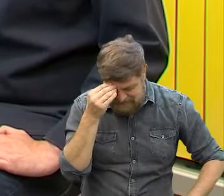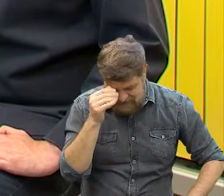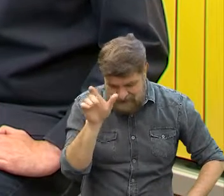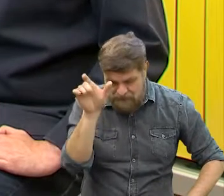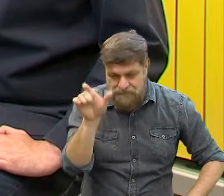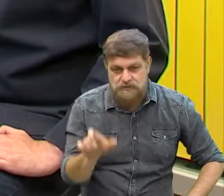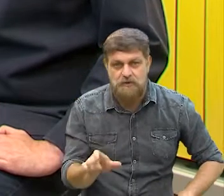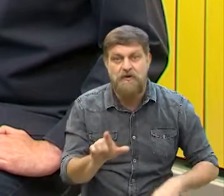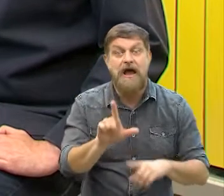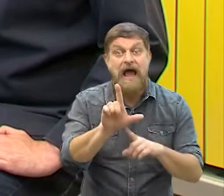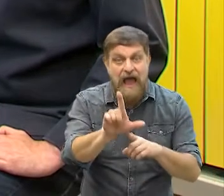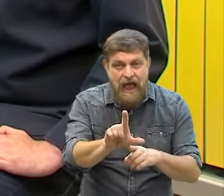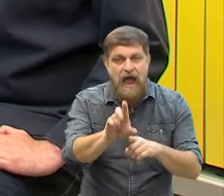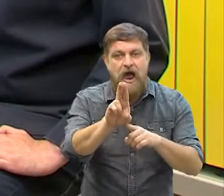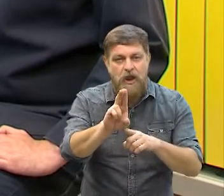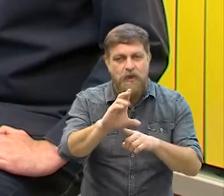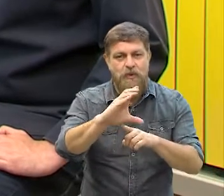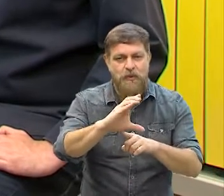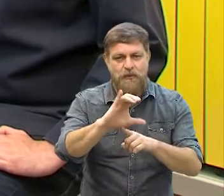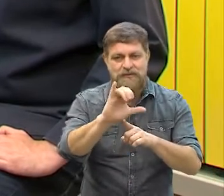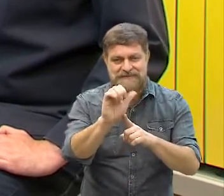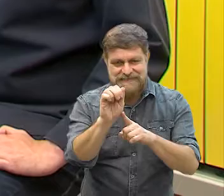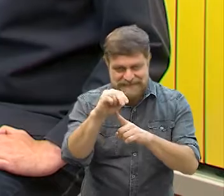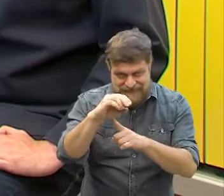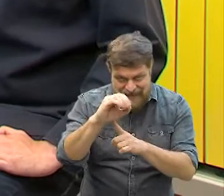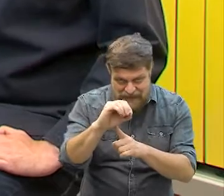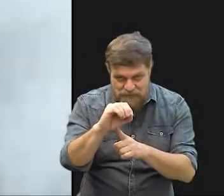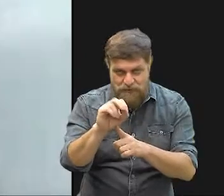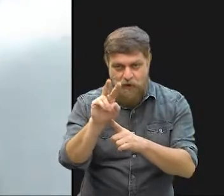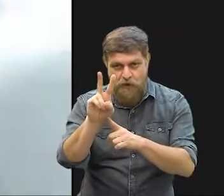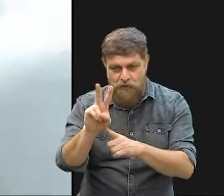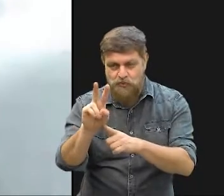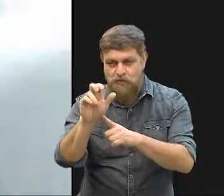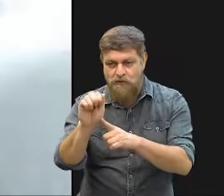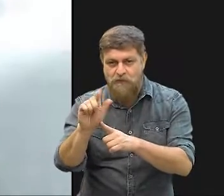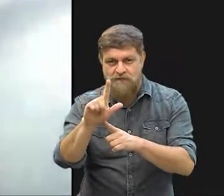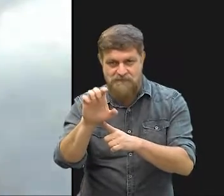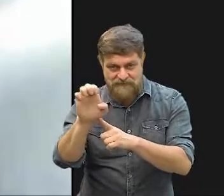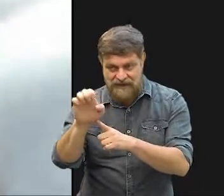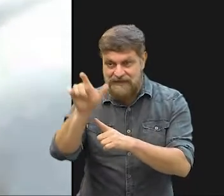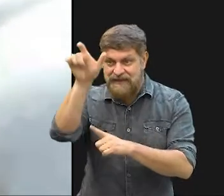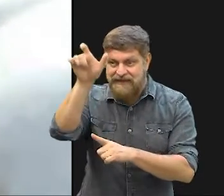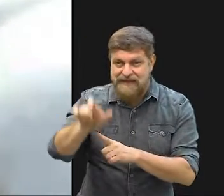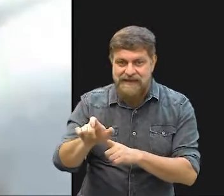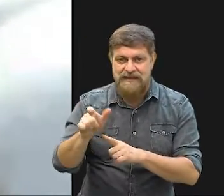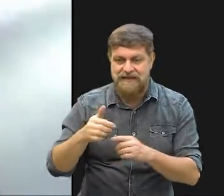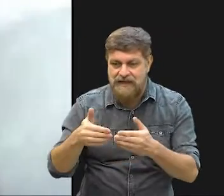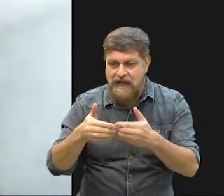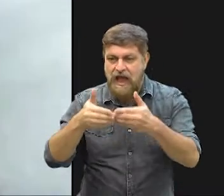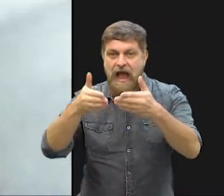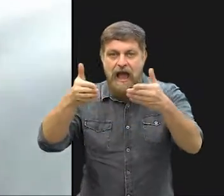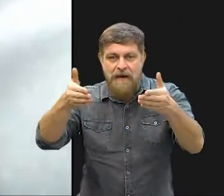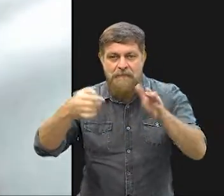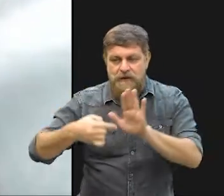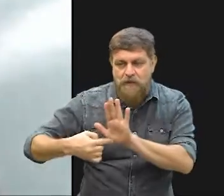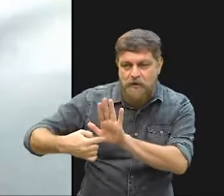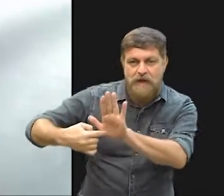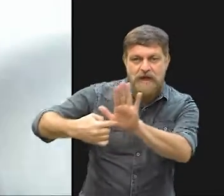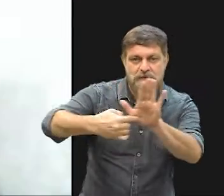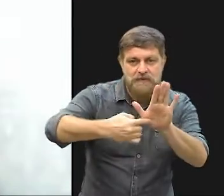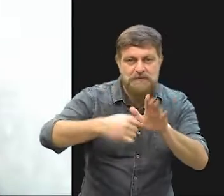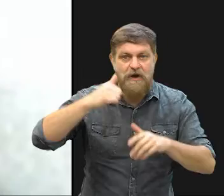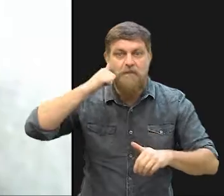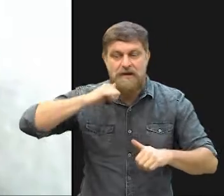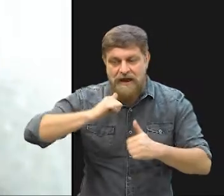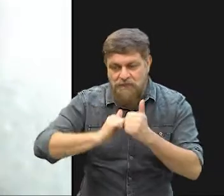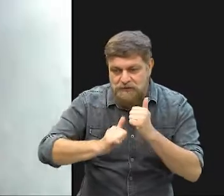Vale. Luciano do Vale, me desculpa. O Luciano do Vale, que abriu as portas, que mostrava futebol feminino.